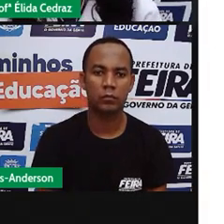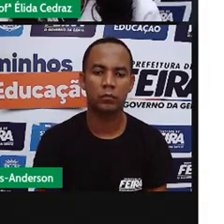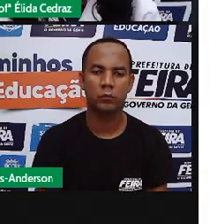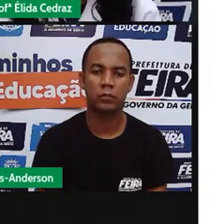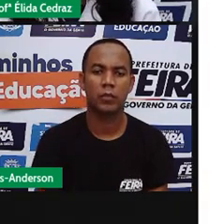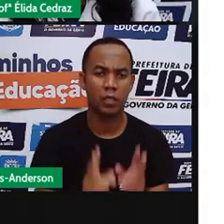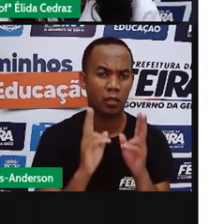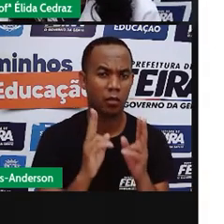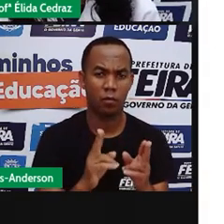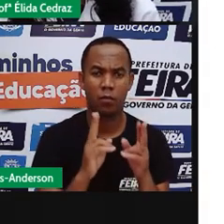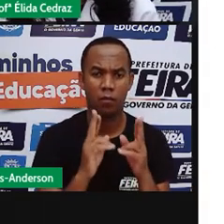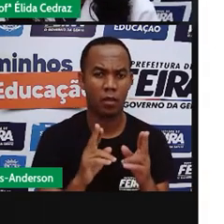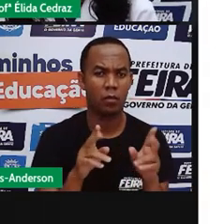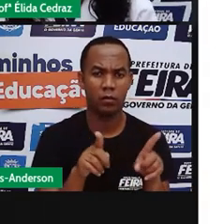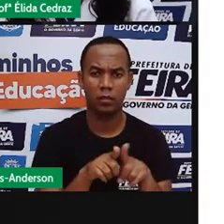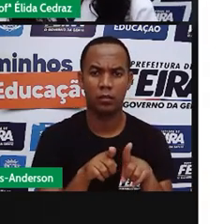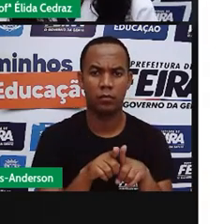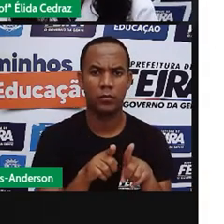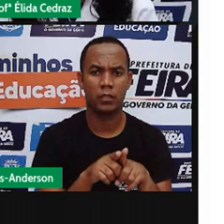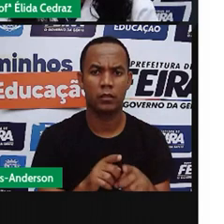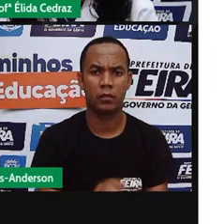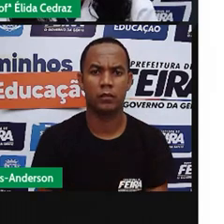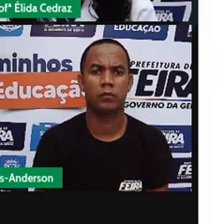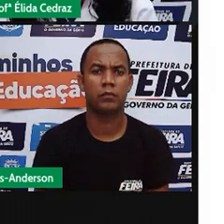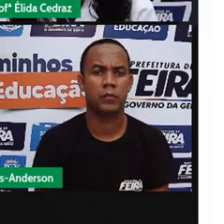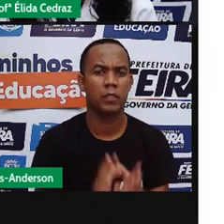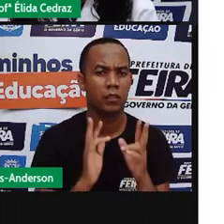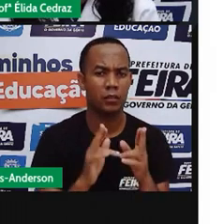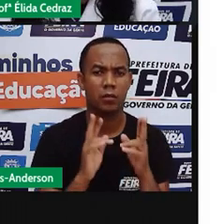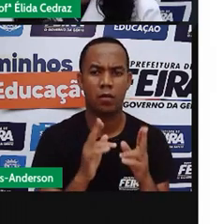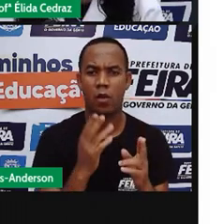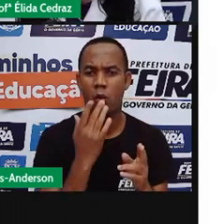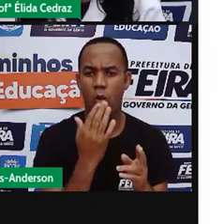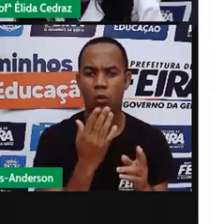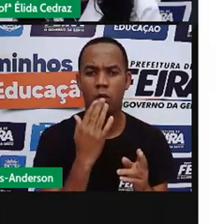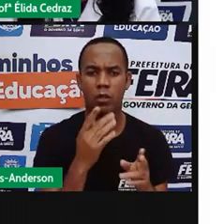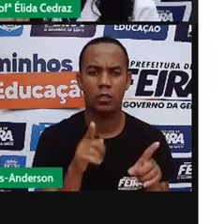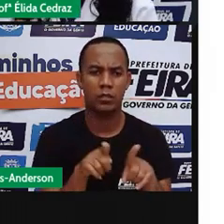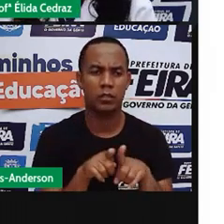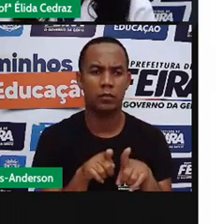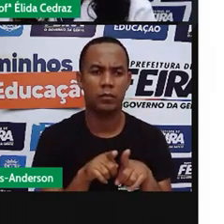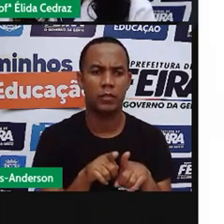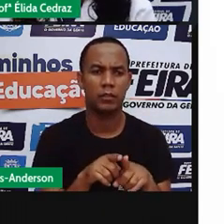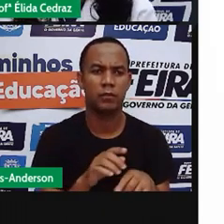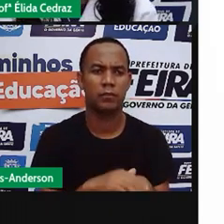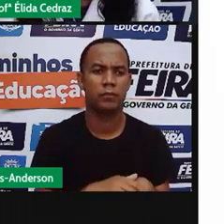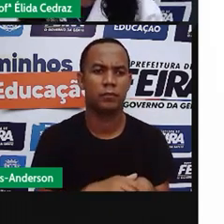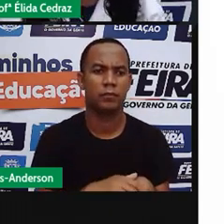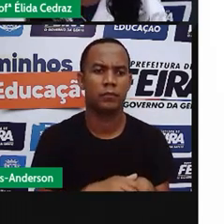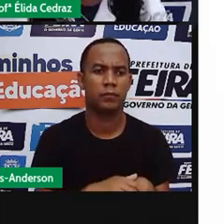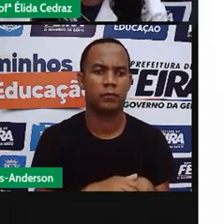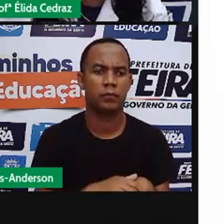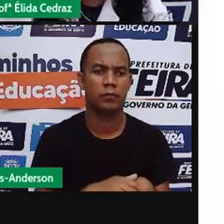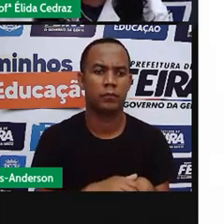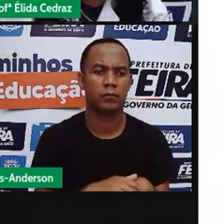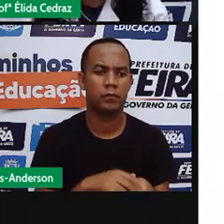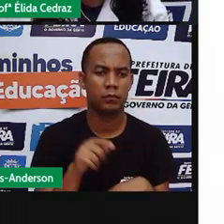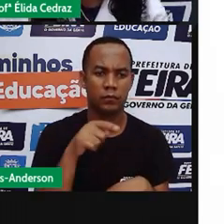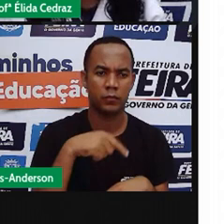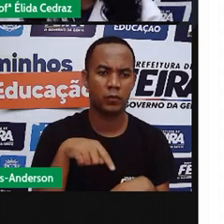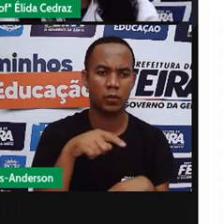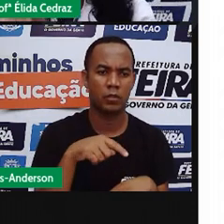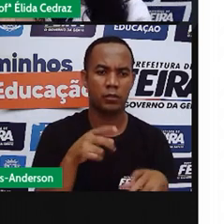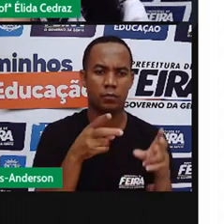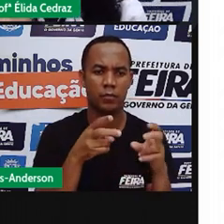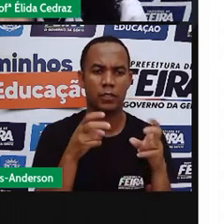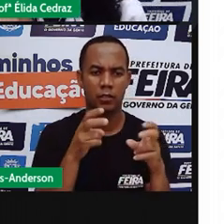a mesma legenda, as mesmas cores. Só que agora a gente vai fazer o contrário. A gente vai observar as